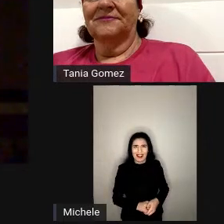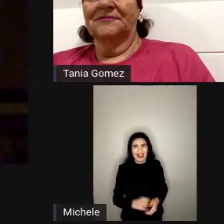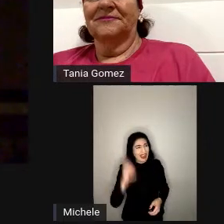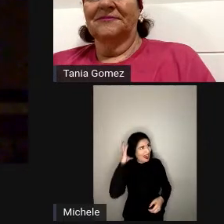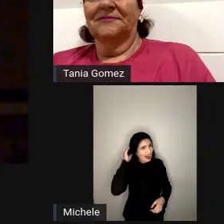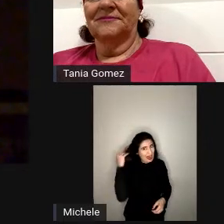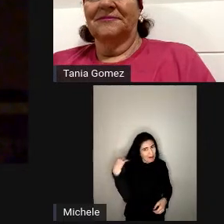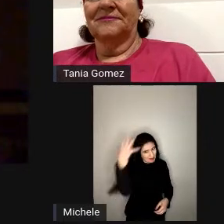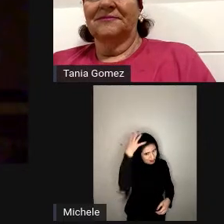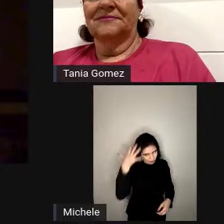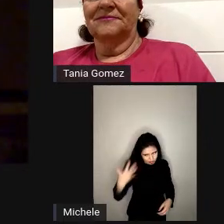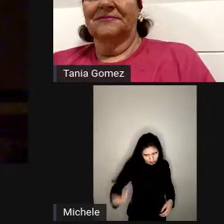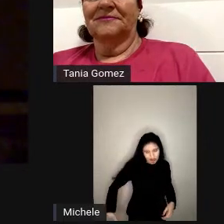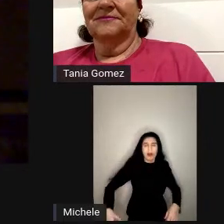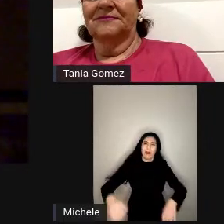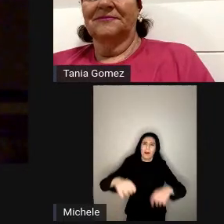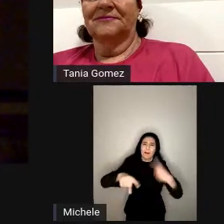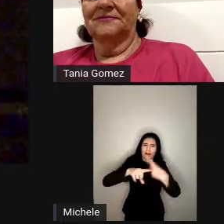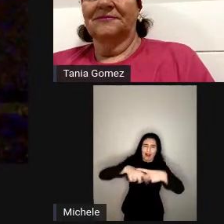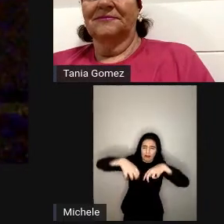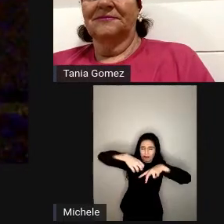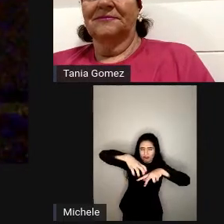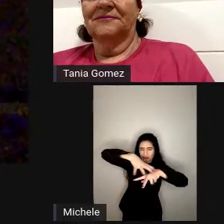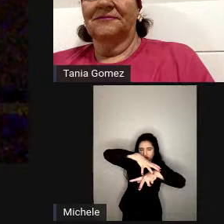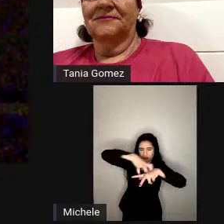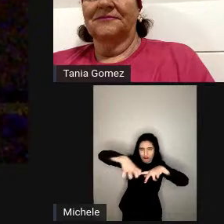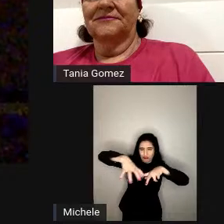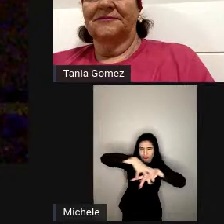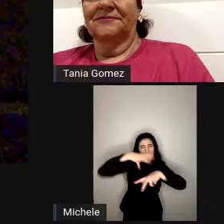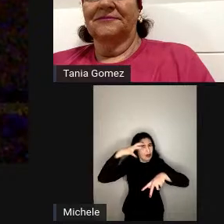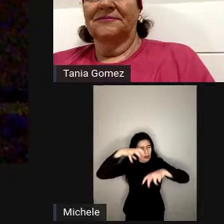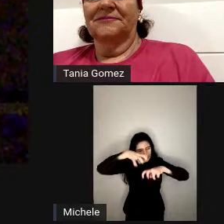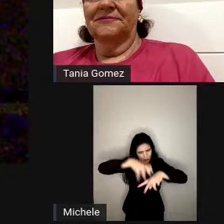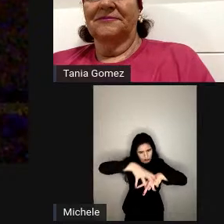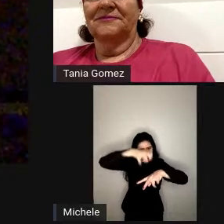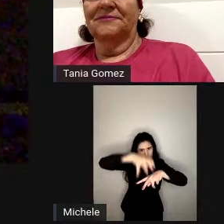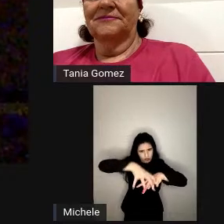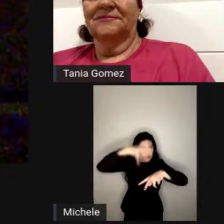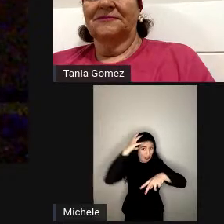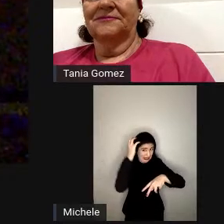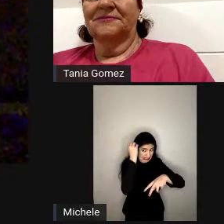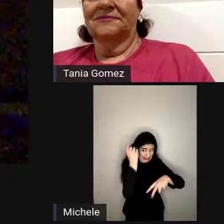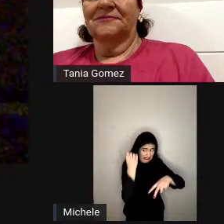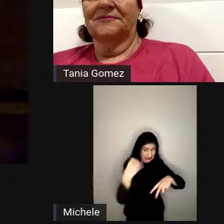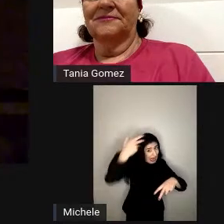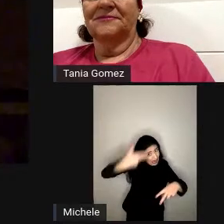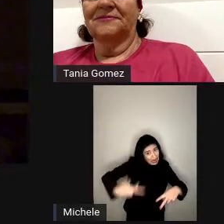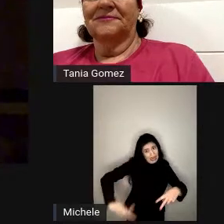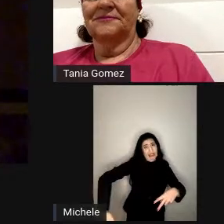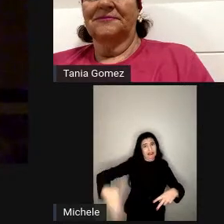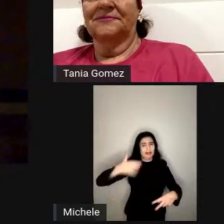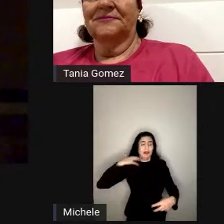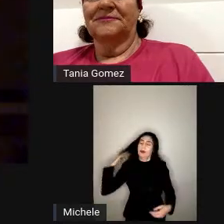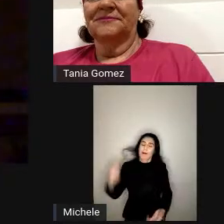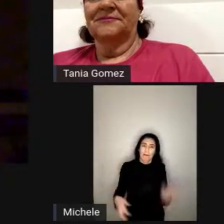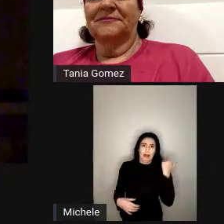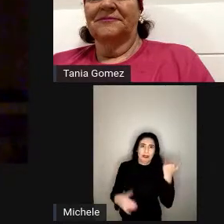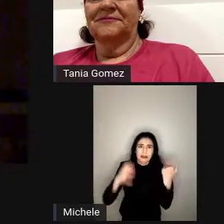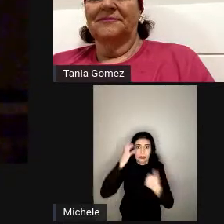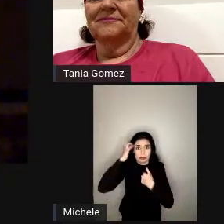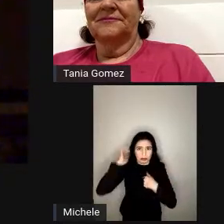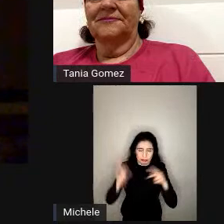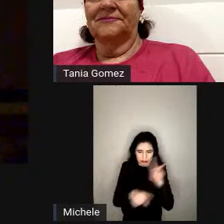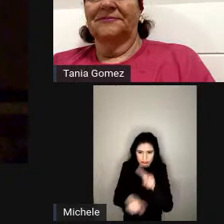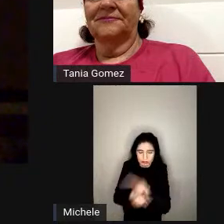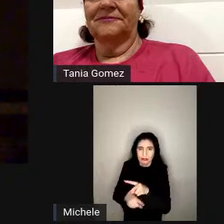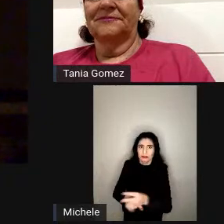que estava sendo submetida à quimioterapia, né? Então é um negócio... É interessante, quando eu era residente, inclusive, eu cuidava de alguns pacientes em